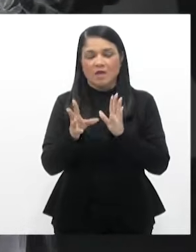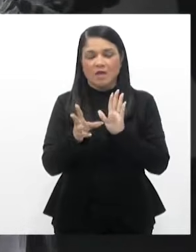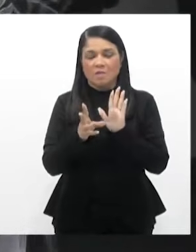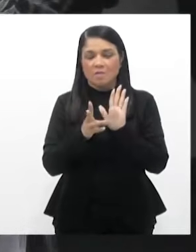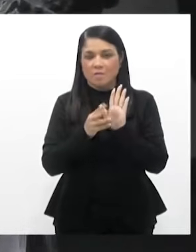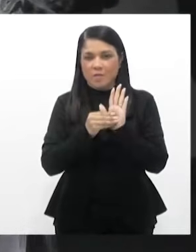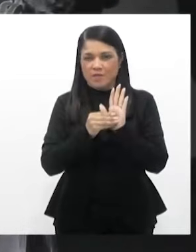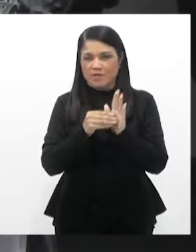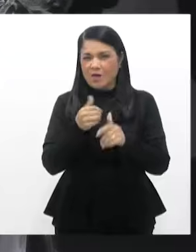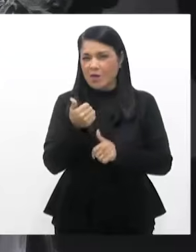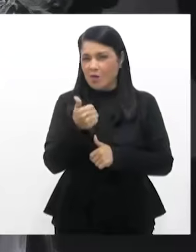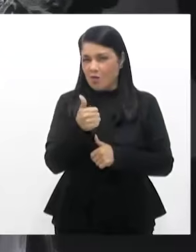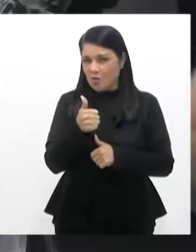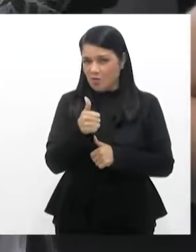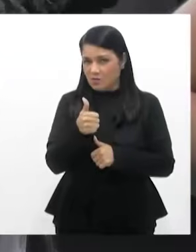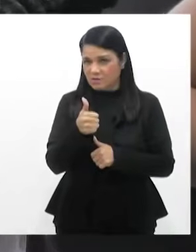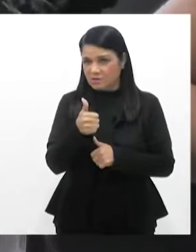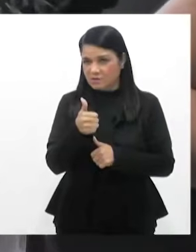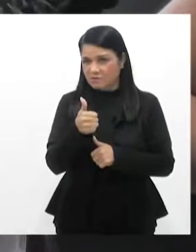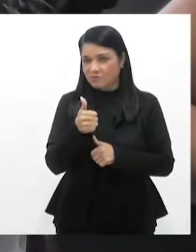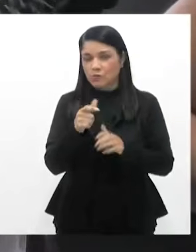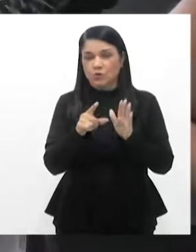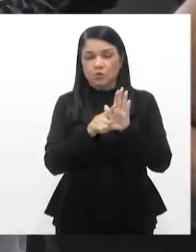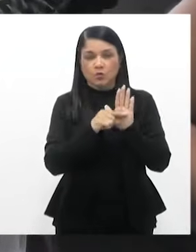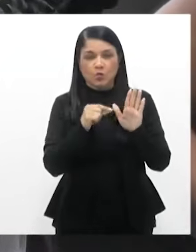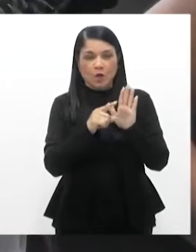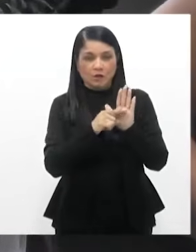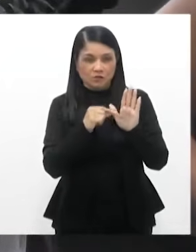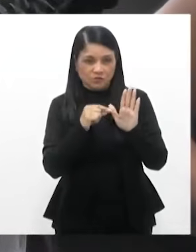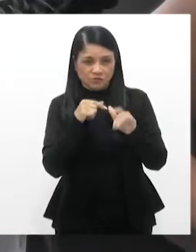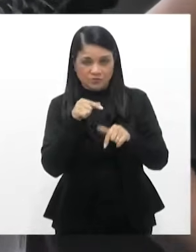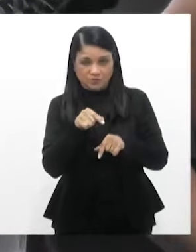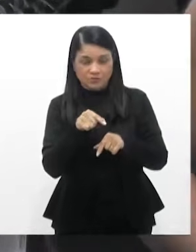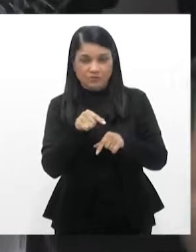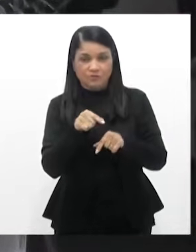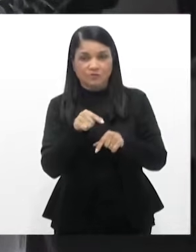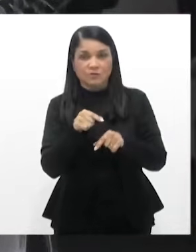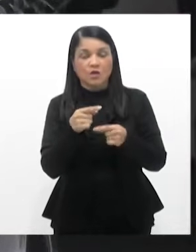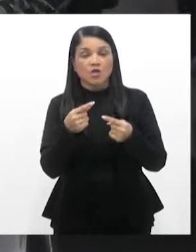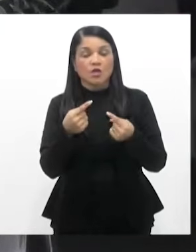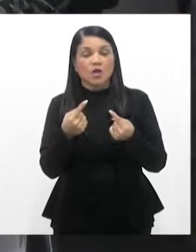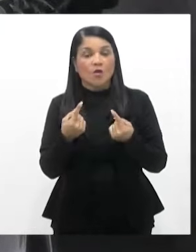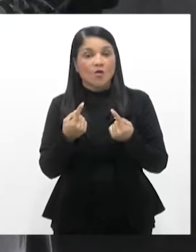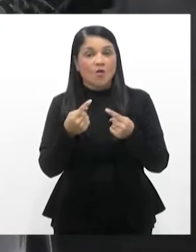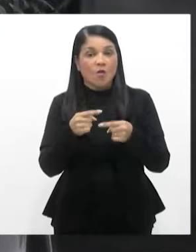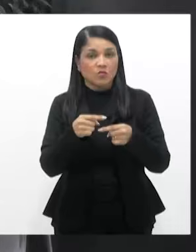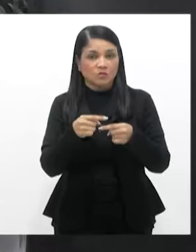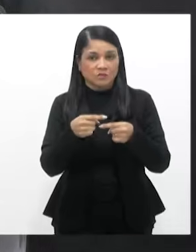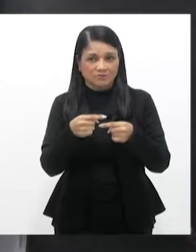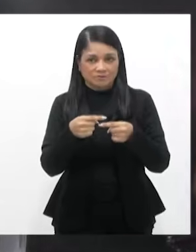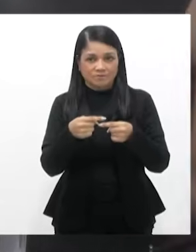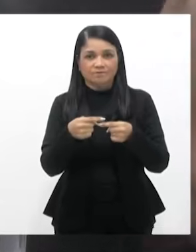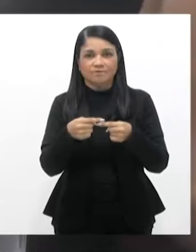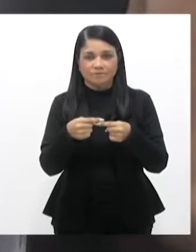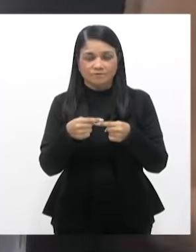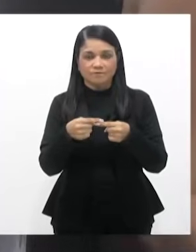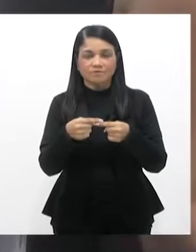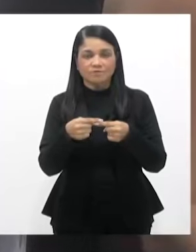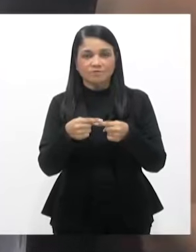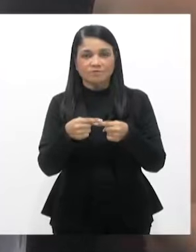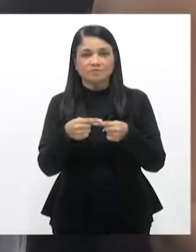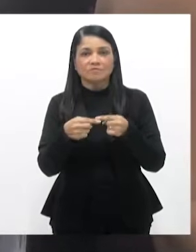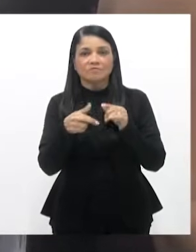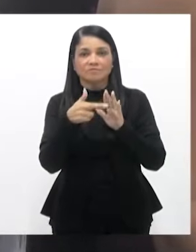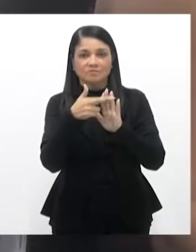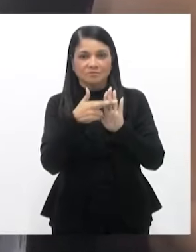emenda 11, que está expressa lá no artigo X, que contraria as